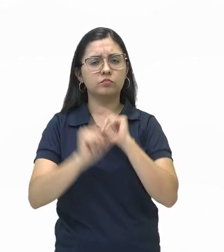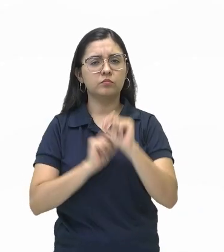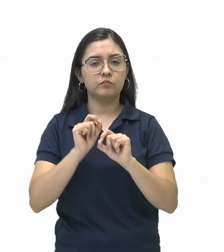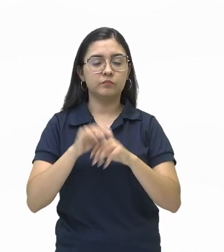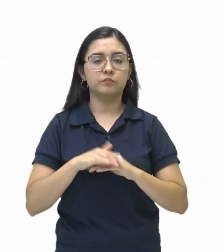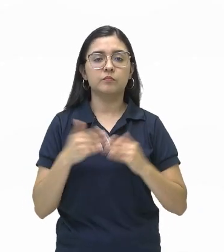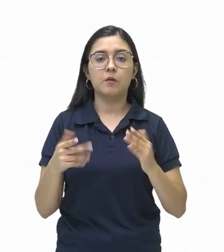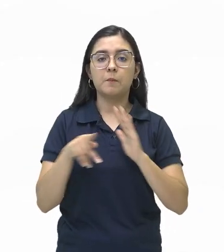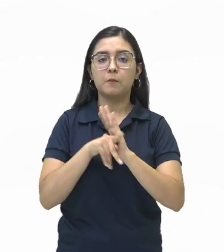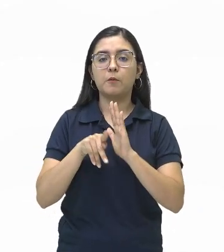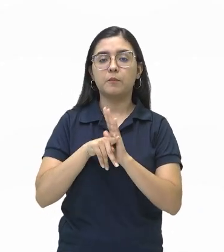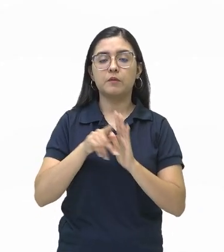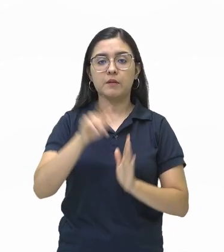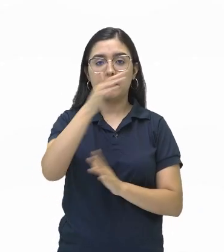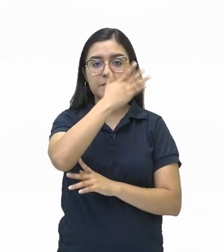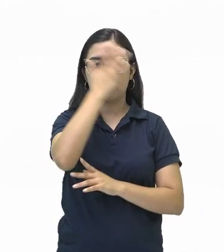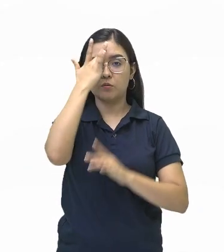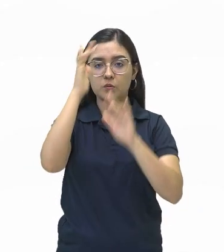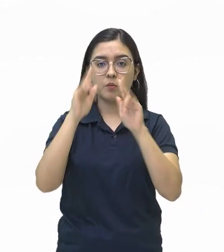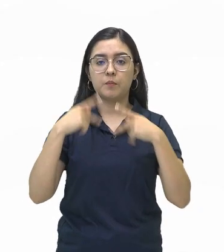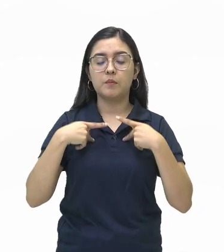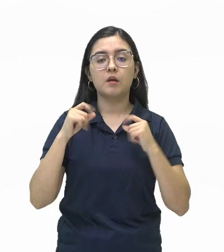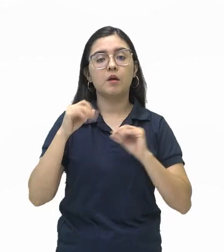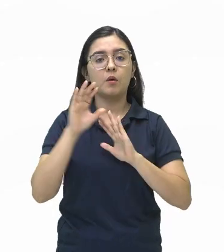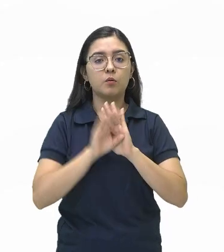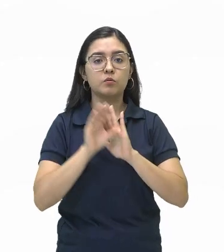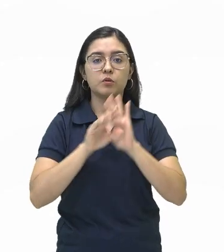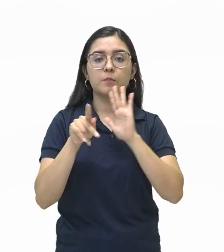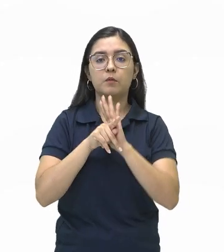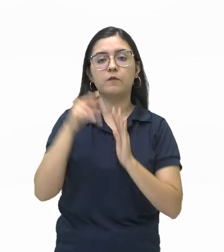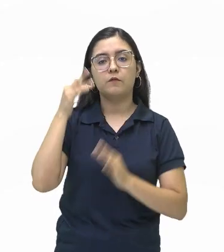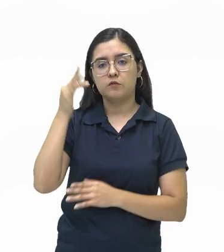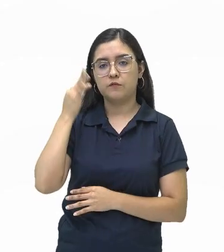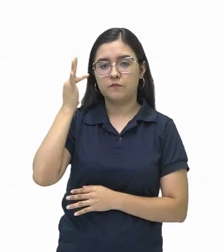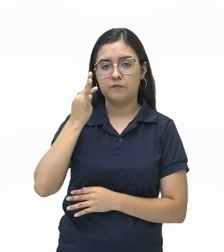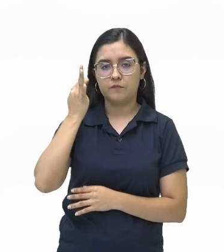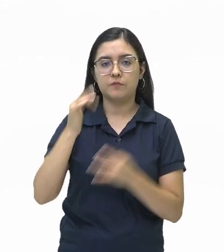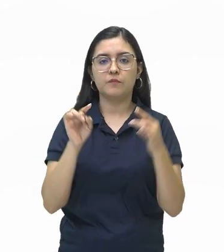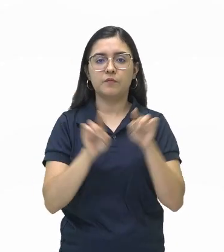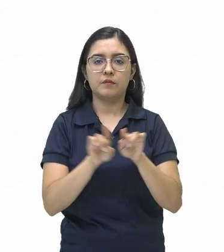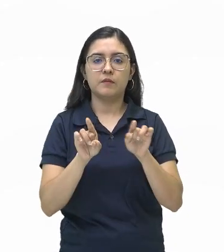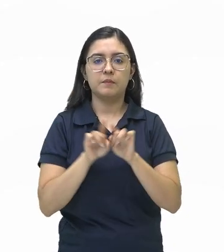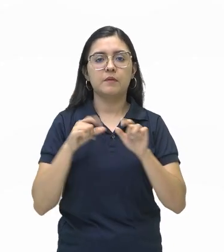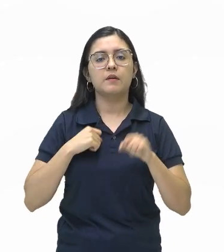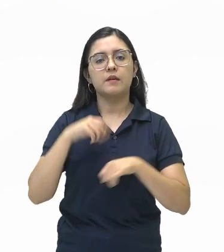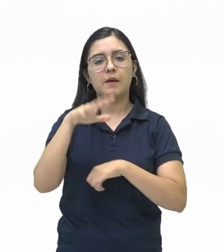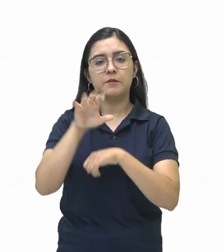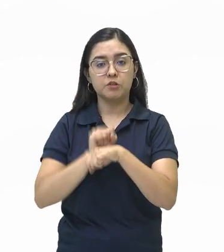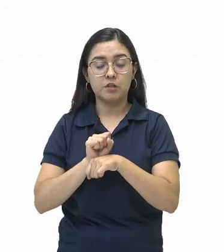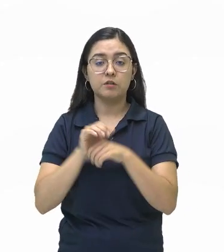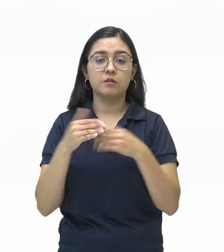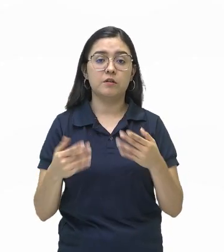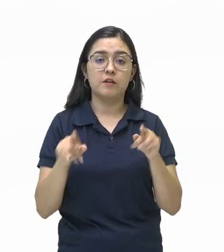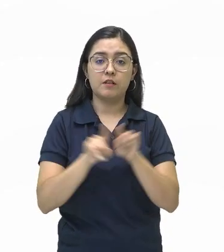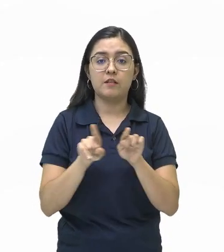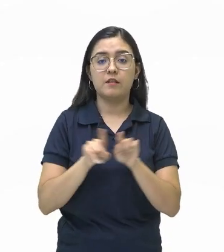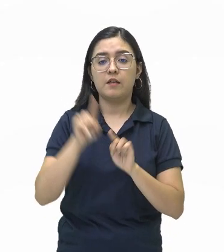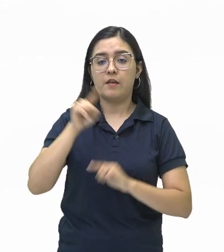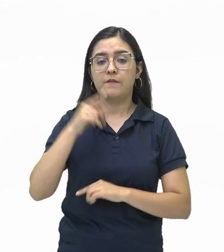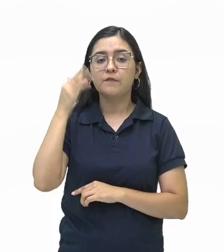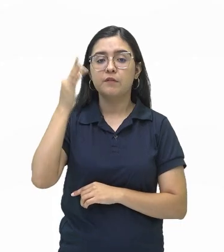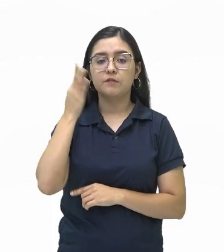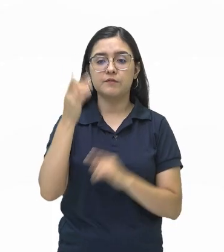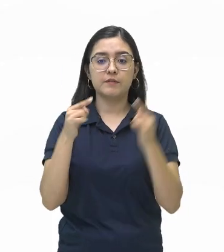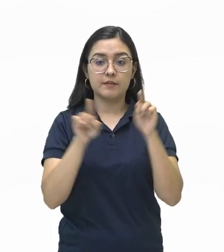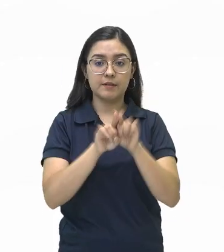dignidade da pessoa humana é um conceito filosófico e abstrato. Olha só, ele é filosófico